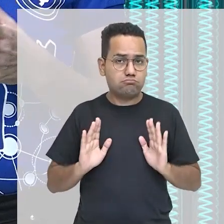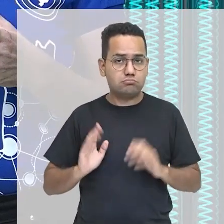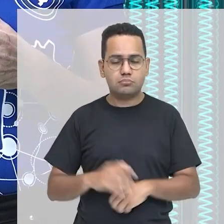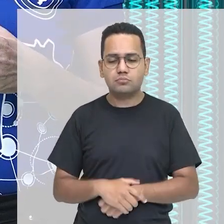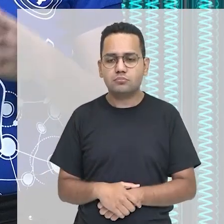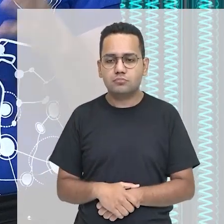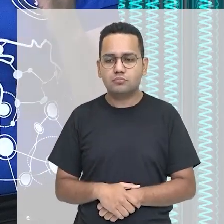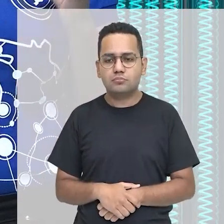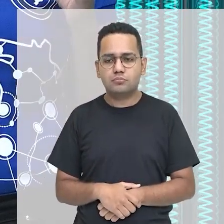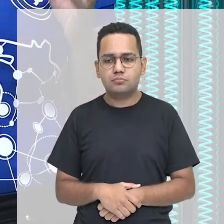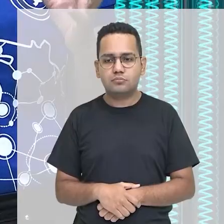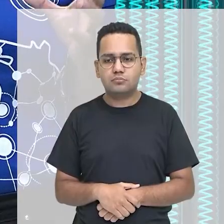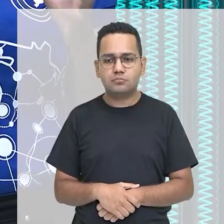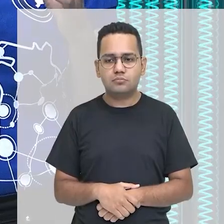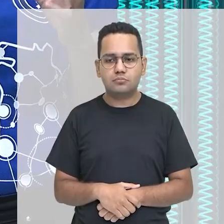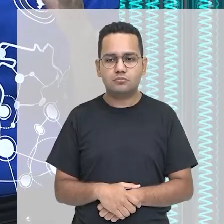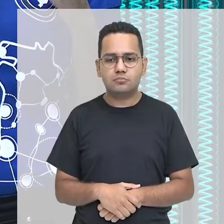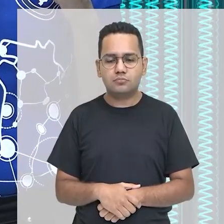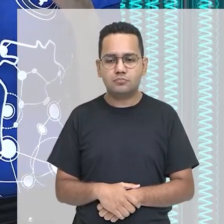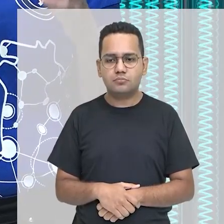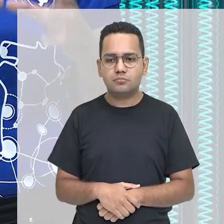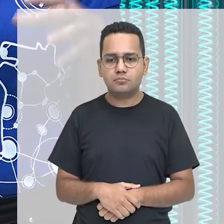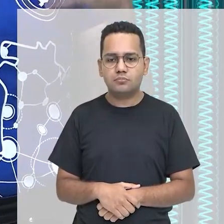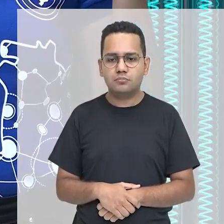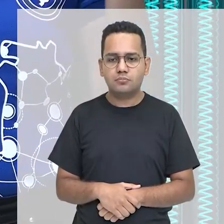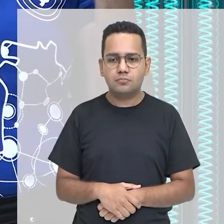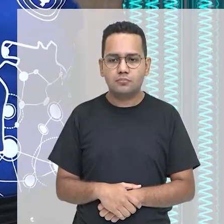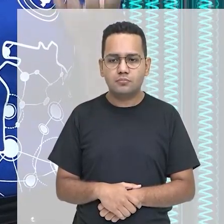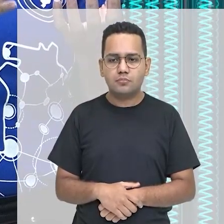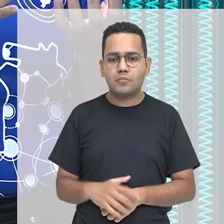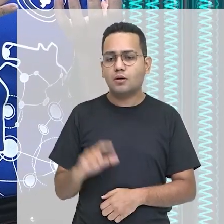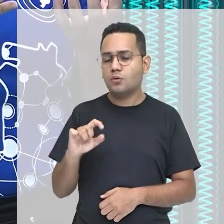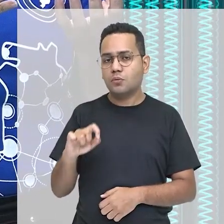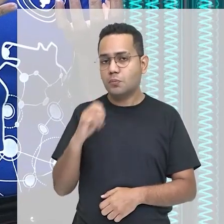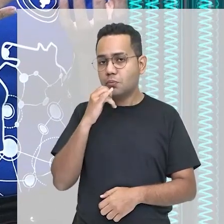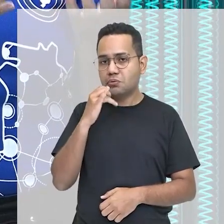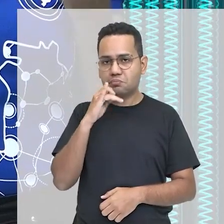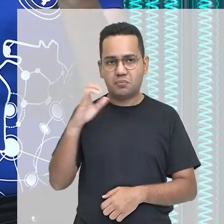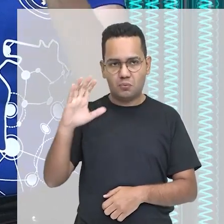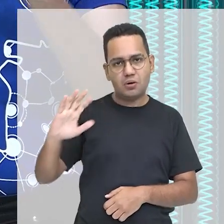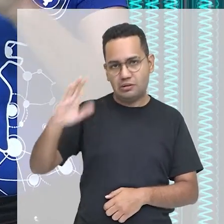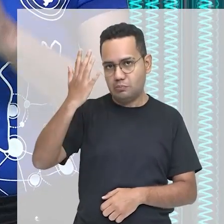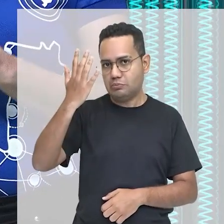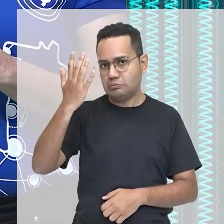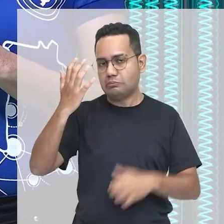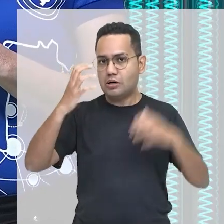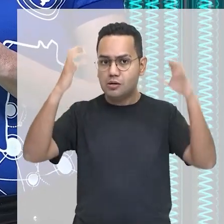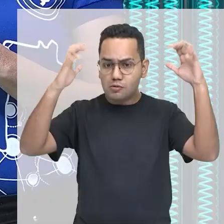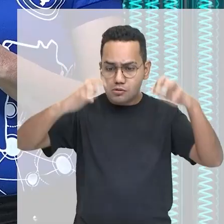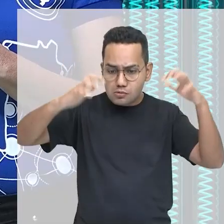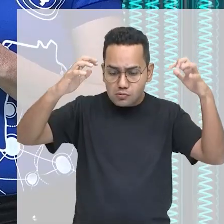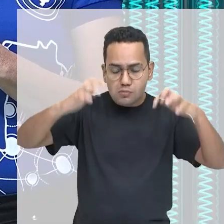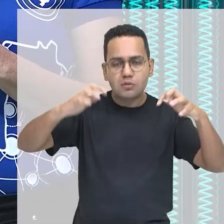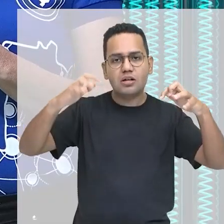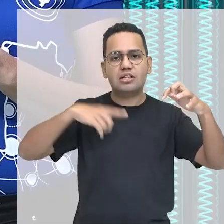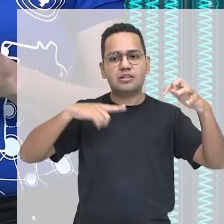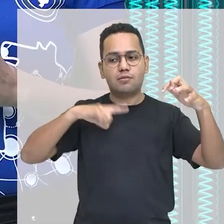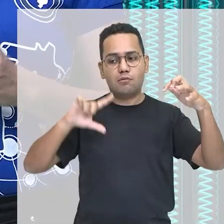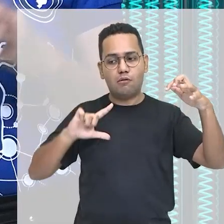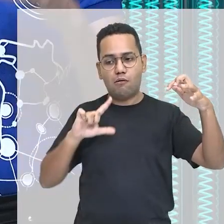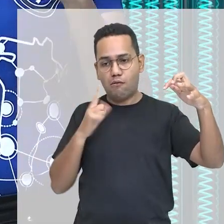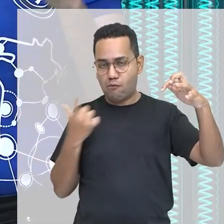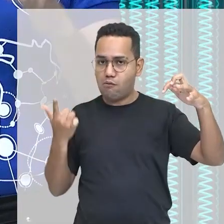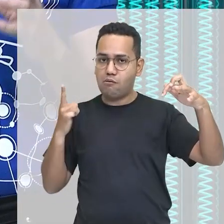o que fazer. Então, de acordo com esta ação, né, que estava acontecendo lá fora, né, gerou uma outra ação